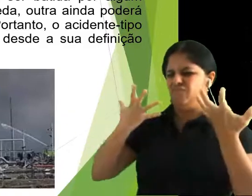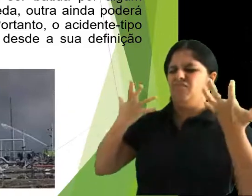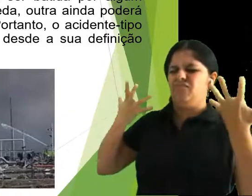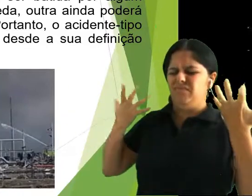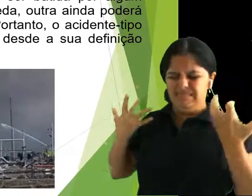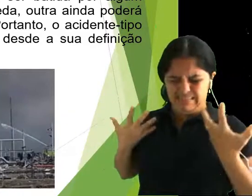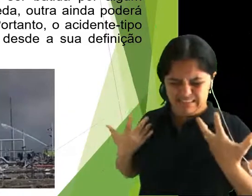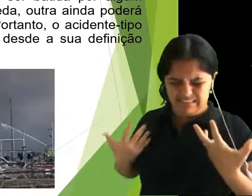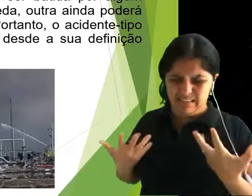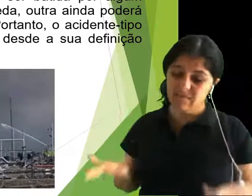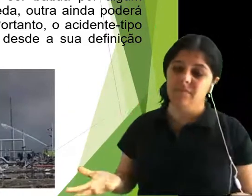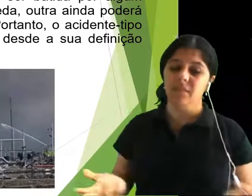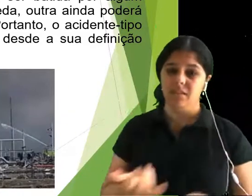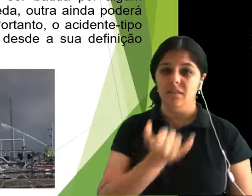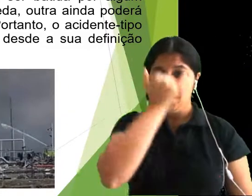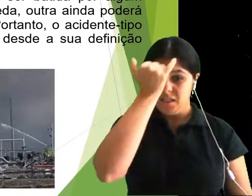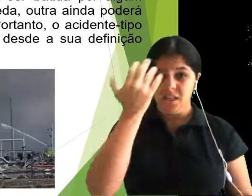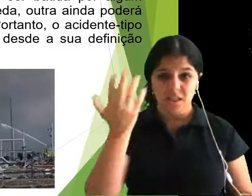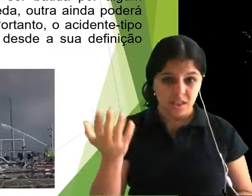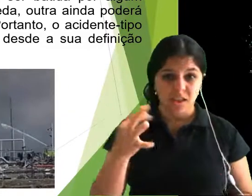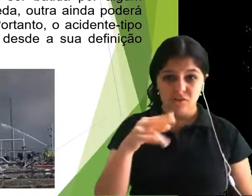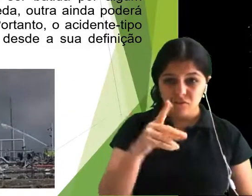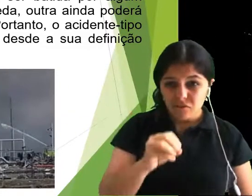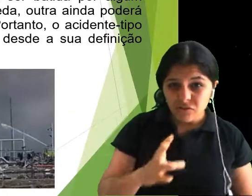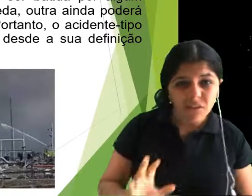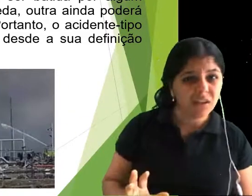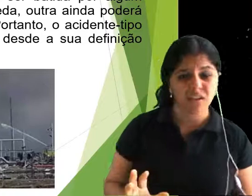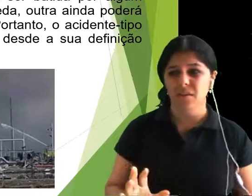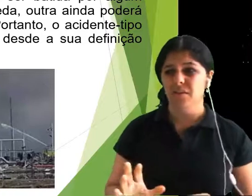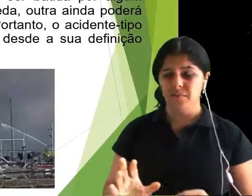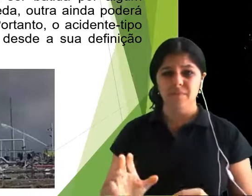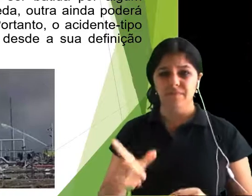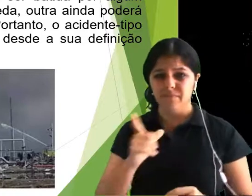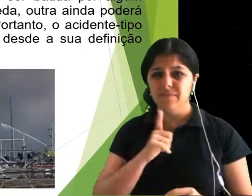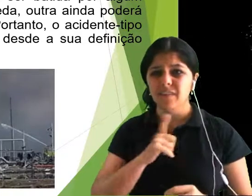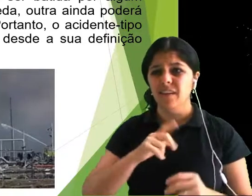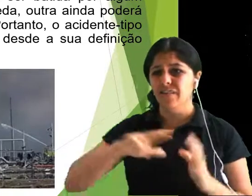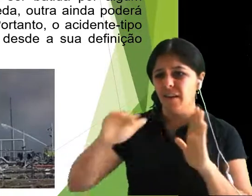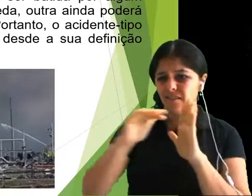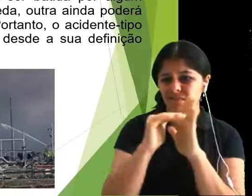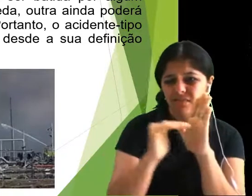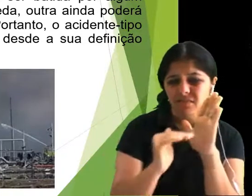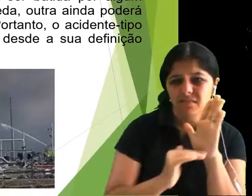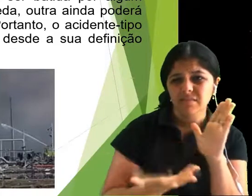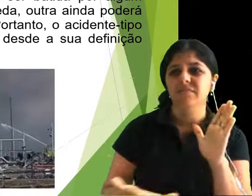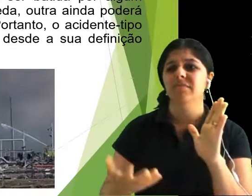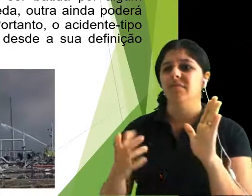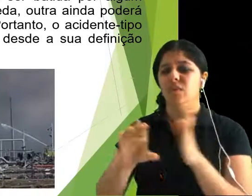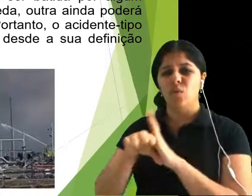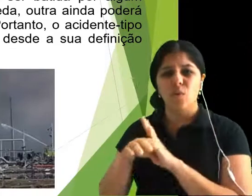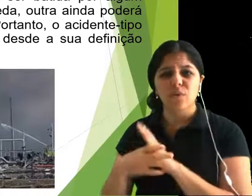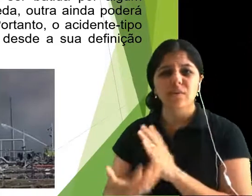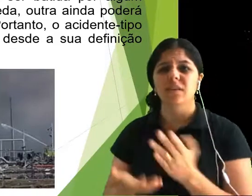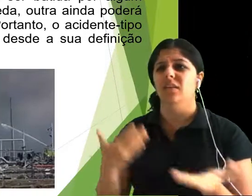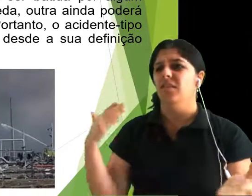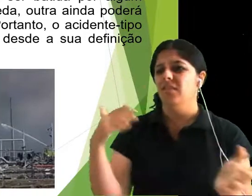portanto, o acidente tipo aqui referido está bem caracterizado. desde a sua definição até a